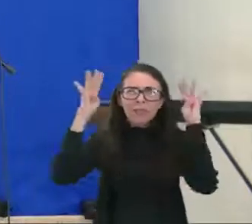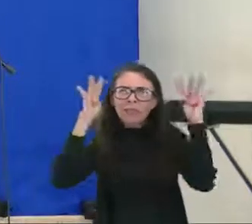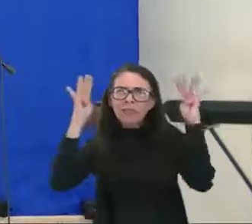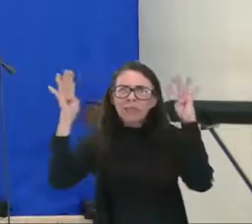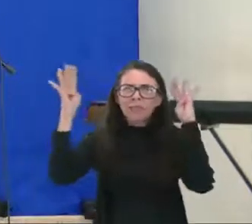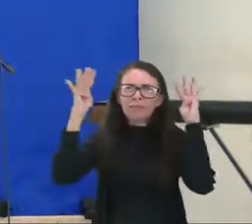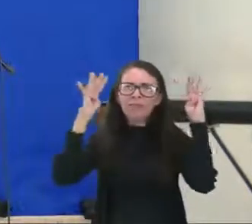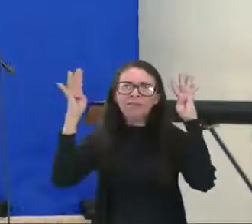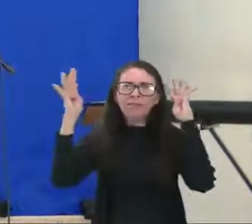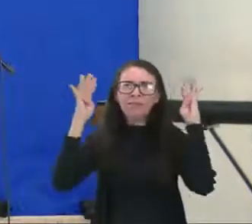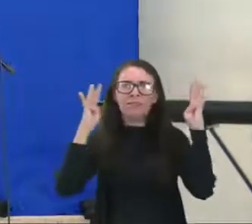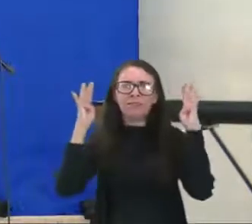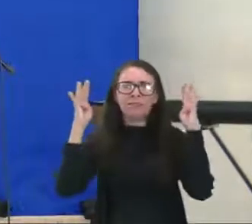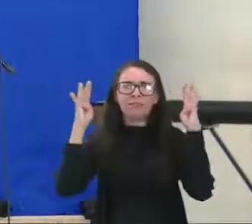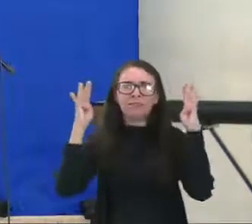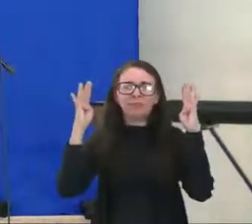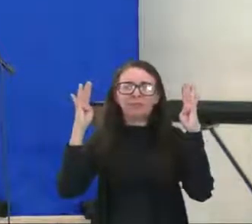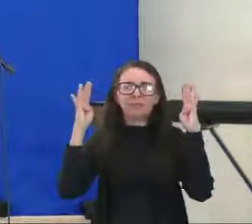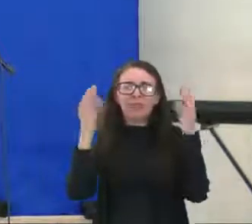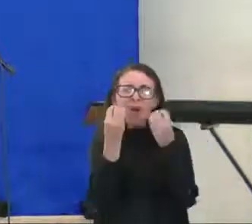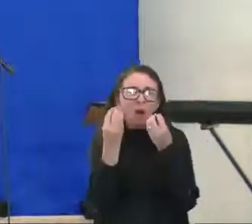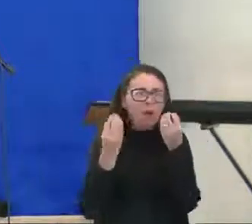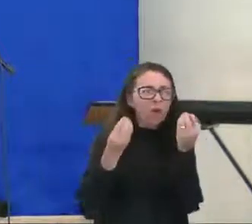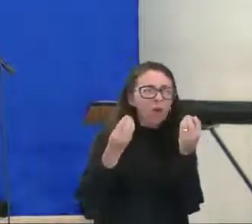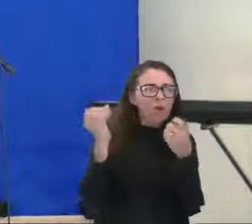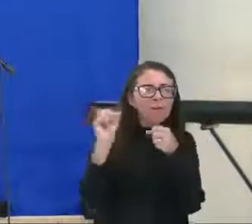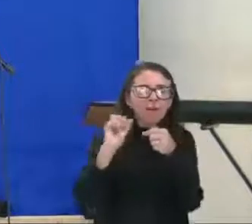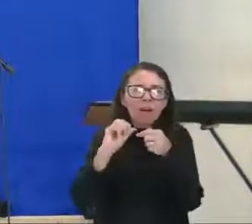a administração é o Espírito, não é você.